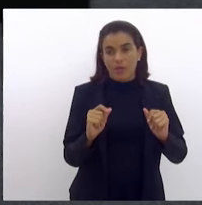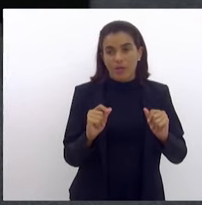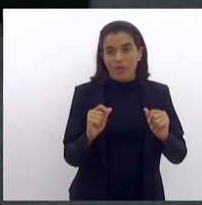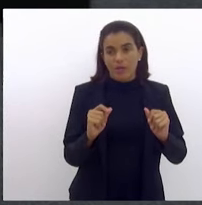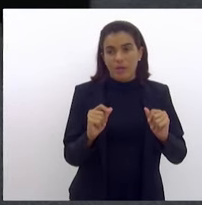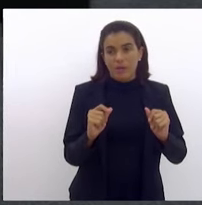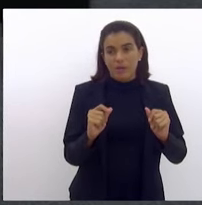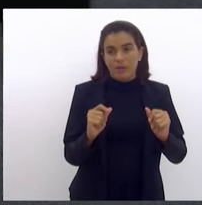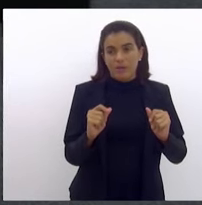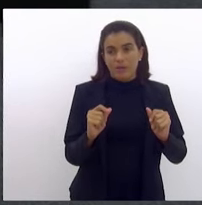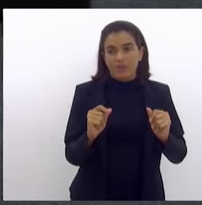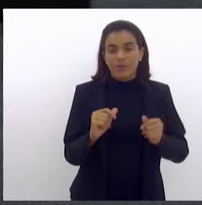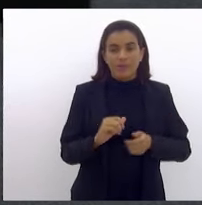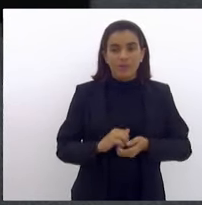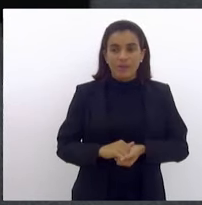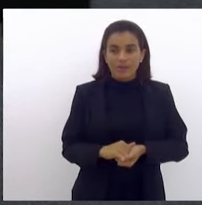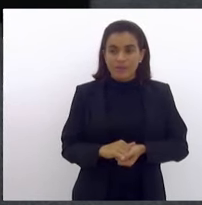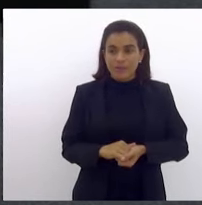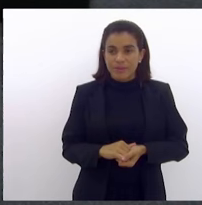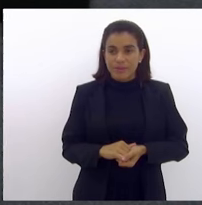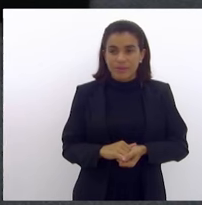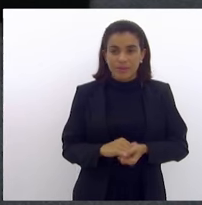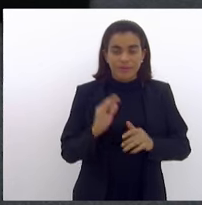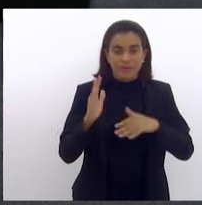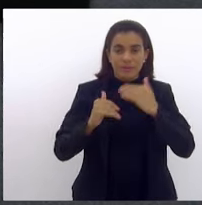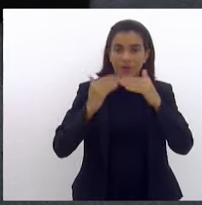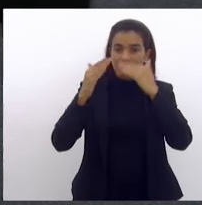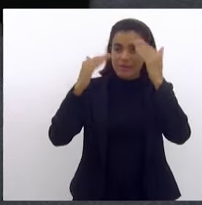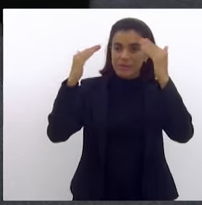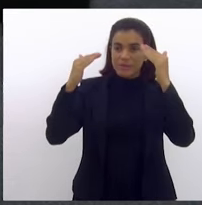já com o avanço